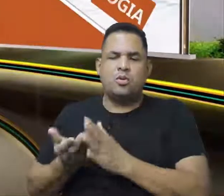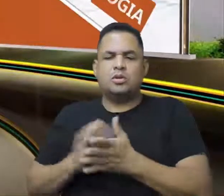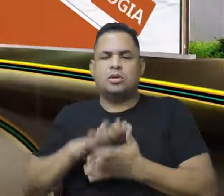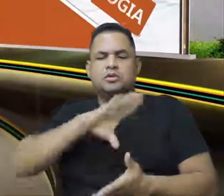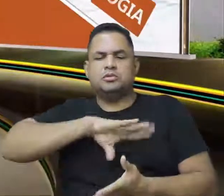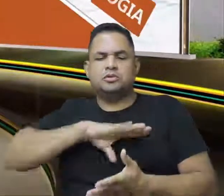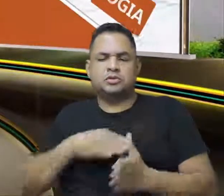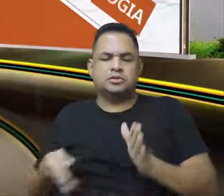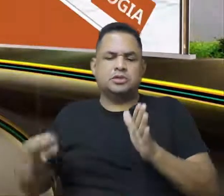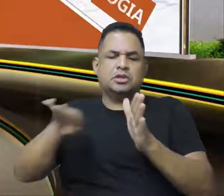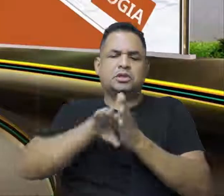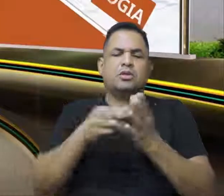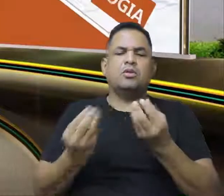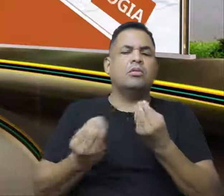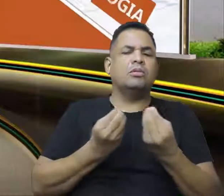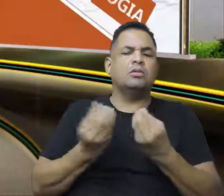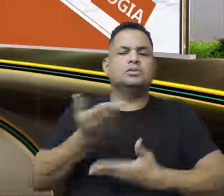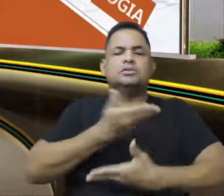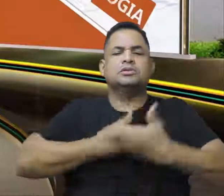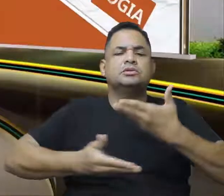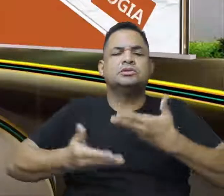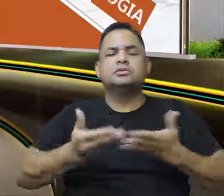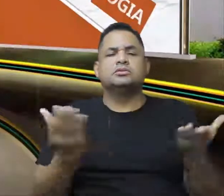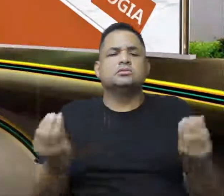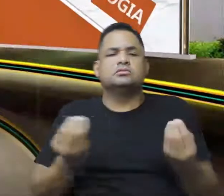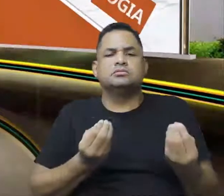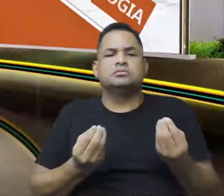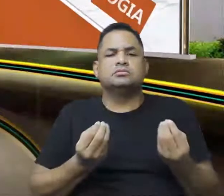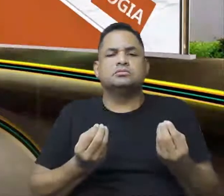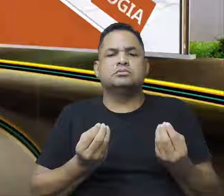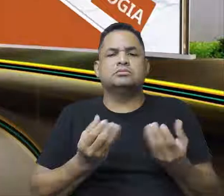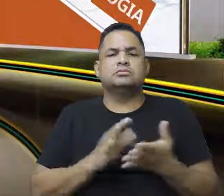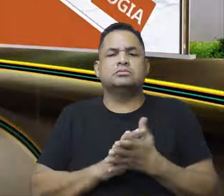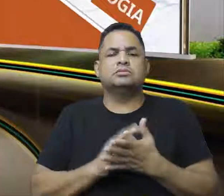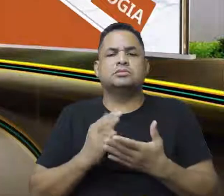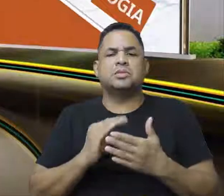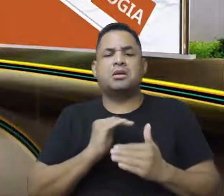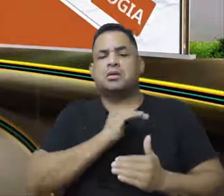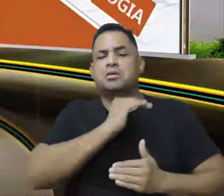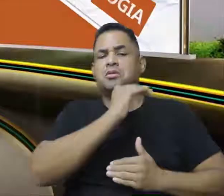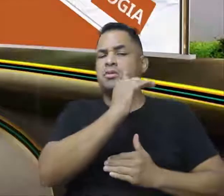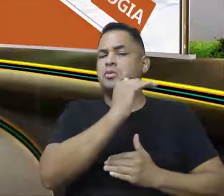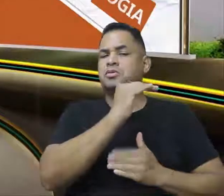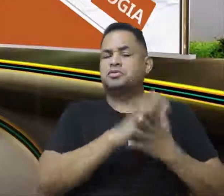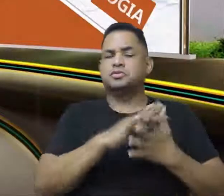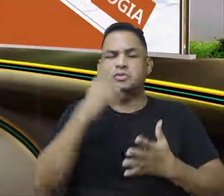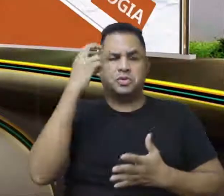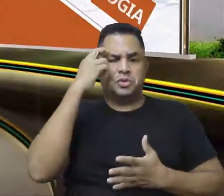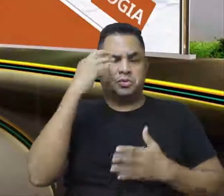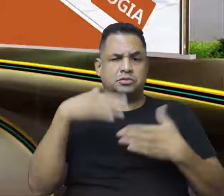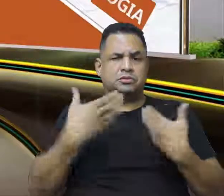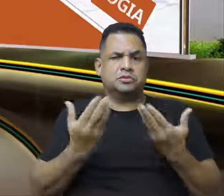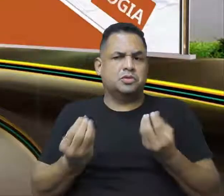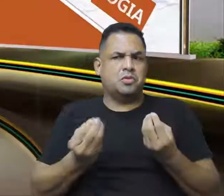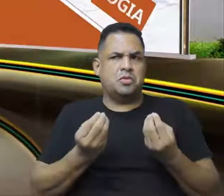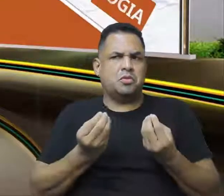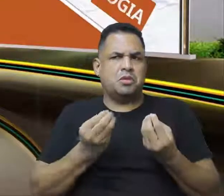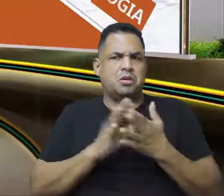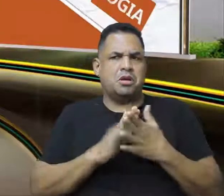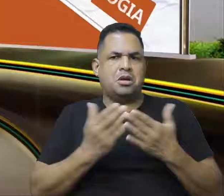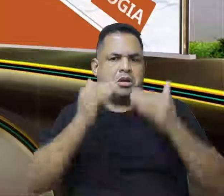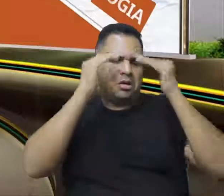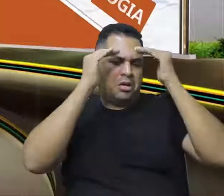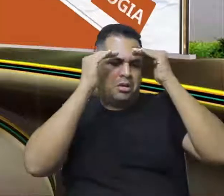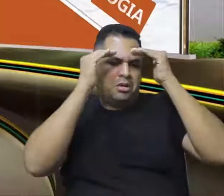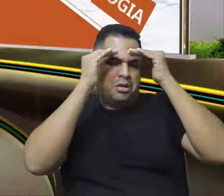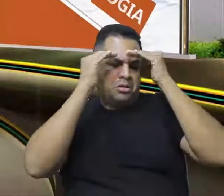Como é que foi a nossa relação com eles? Como é que foi a prevalência da cultura em relação à outra? Foi de forma respeitosa? Quando